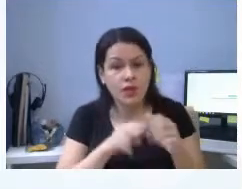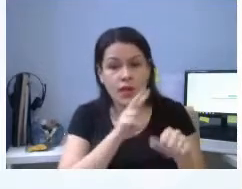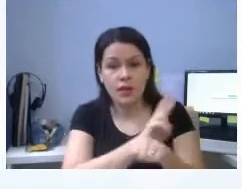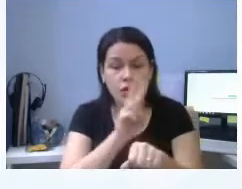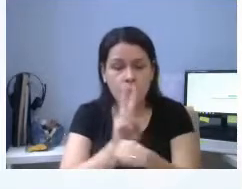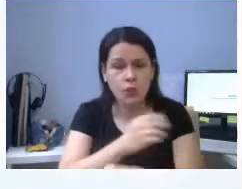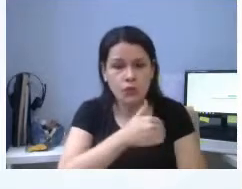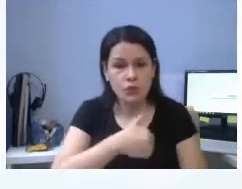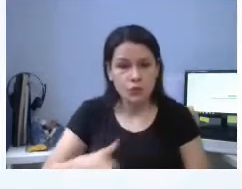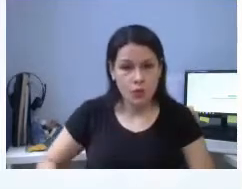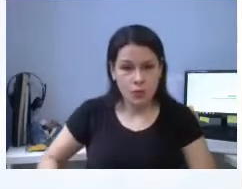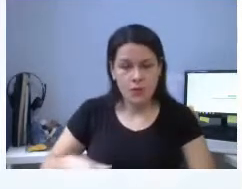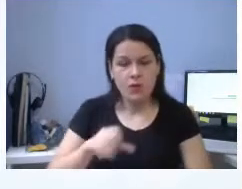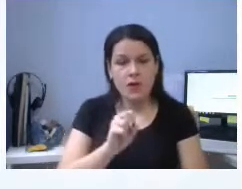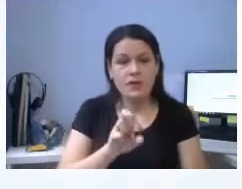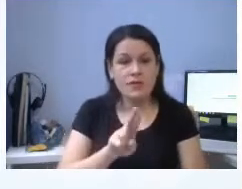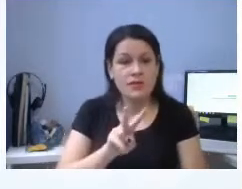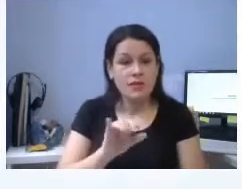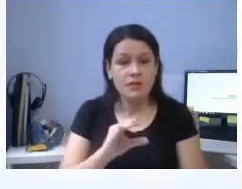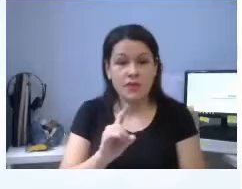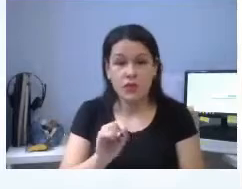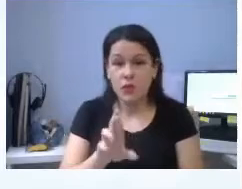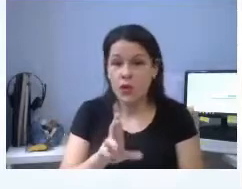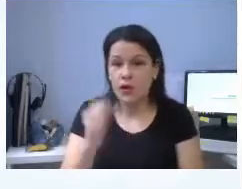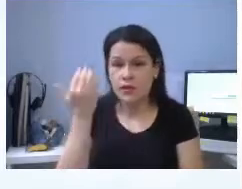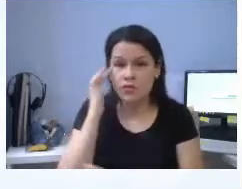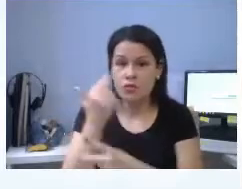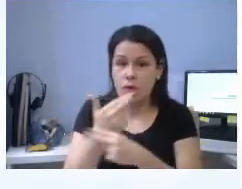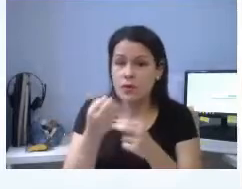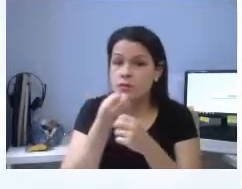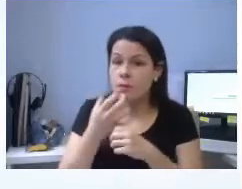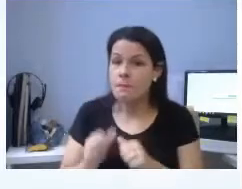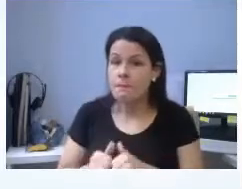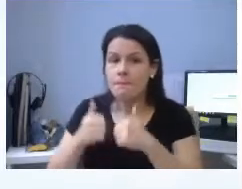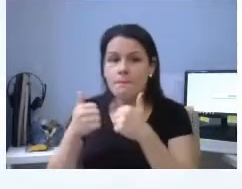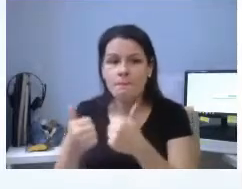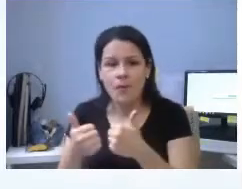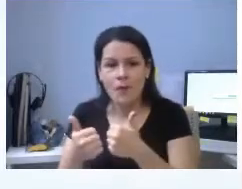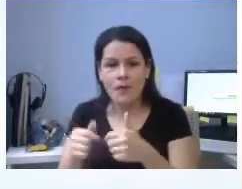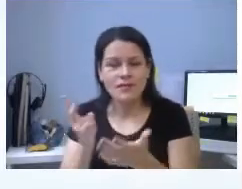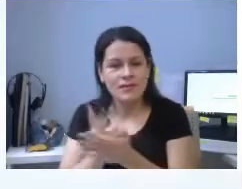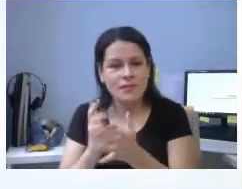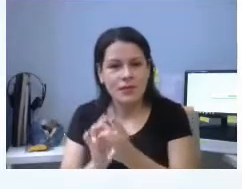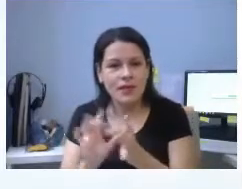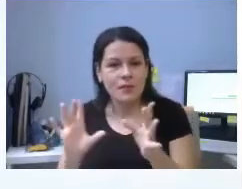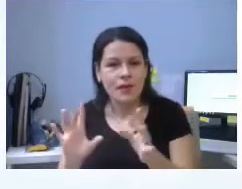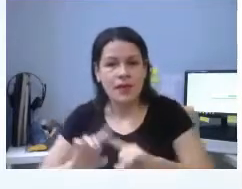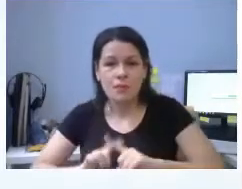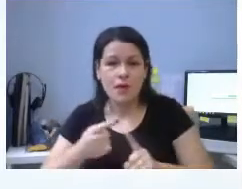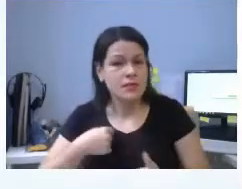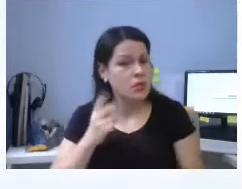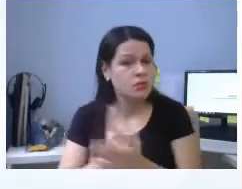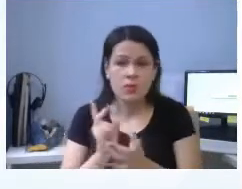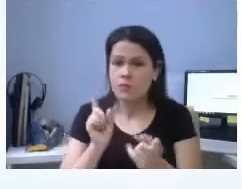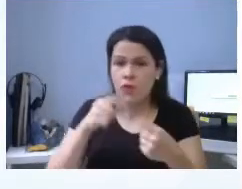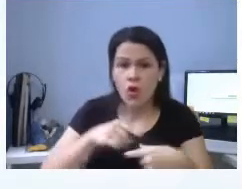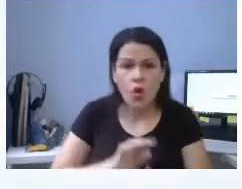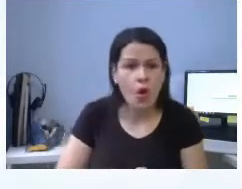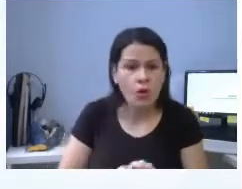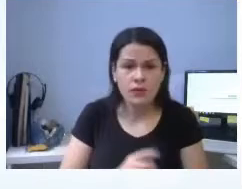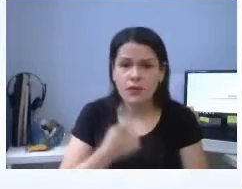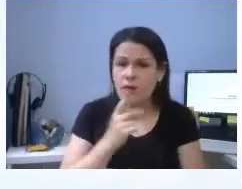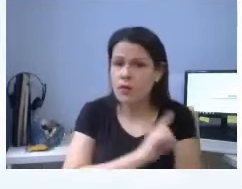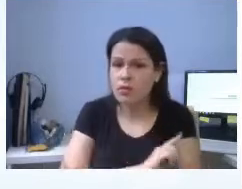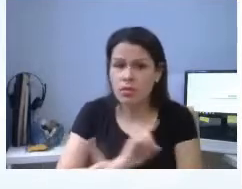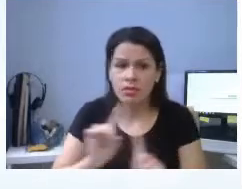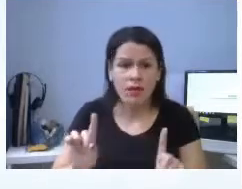servidores públicos entendiam o teletrabalho como algo benéfico, como algo emancipatório. Eu sempre fui contra, não tem nada disso, não